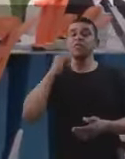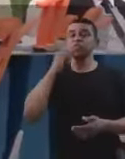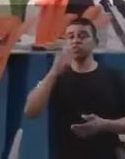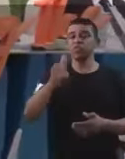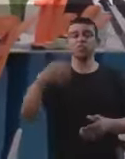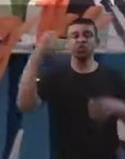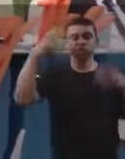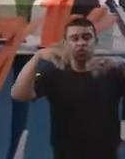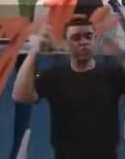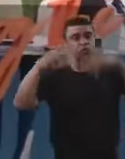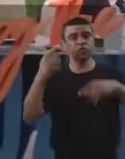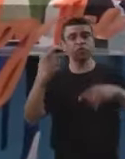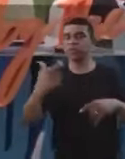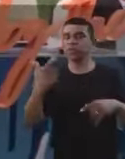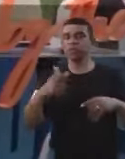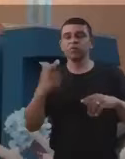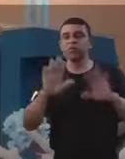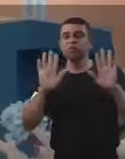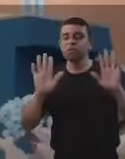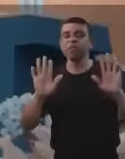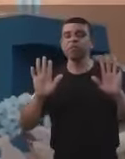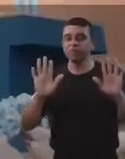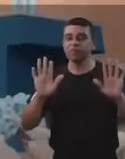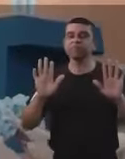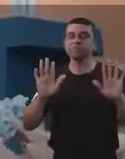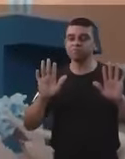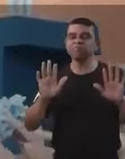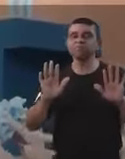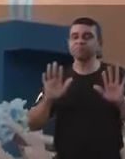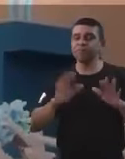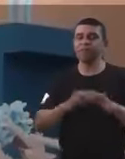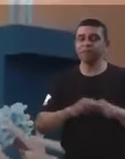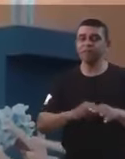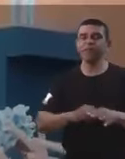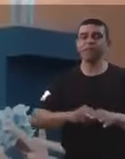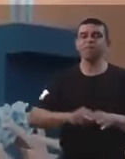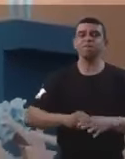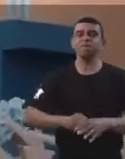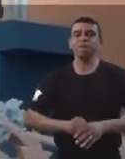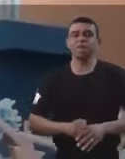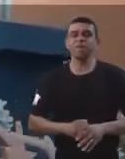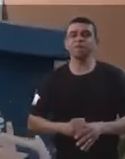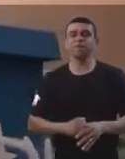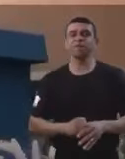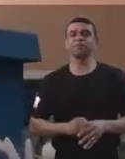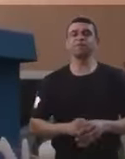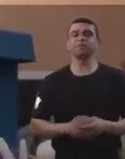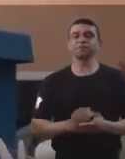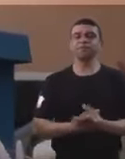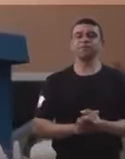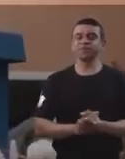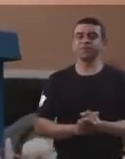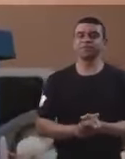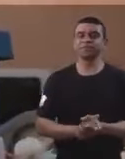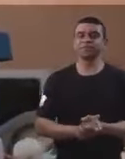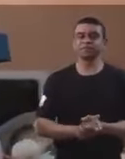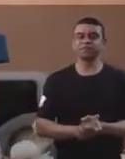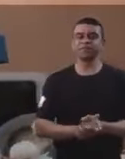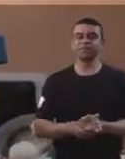pelos óculos do NT. E o NT, em Tiago capítulo 5, diz assim, ó, e Elias orou para que não